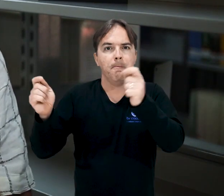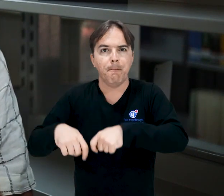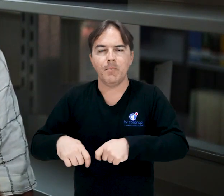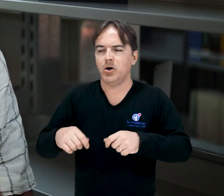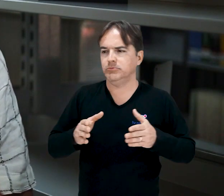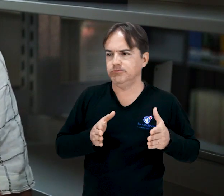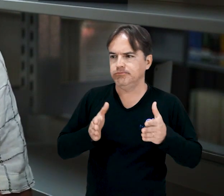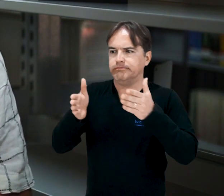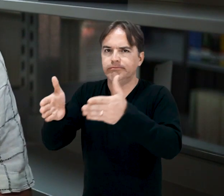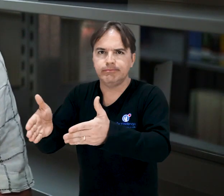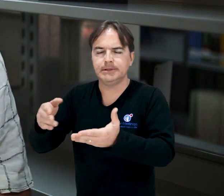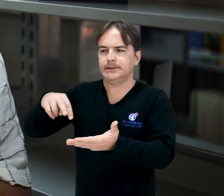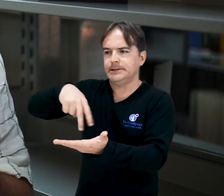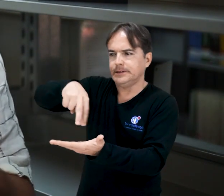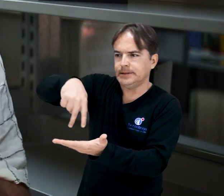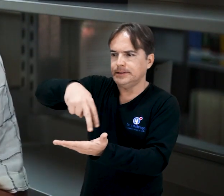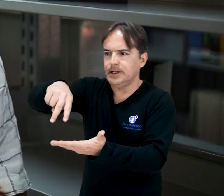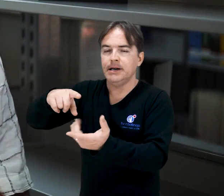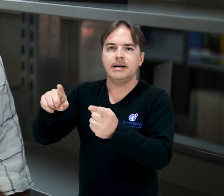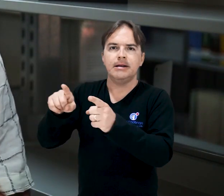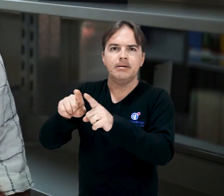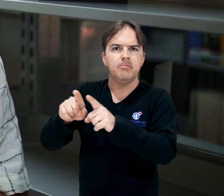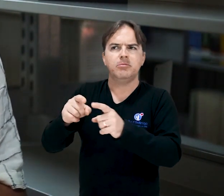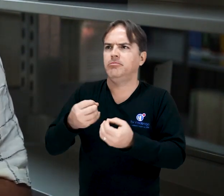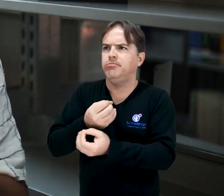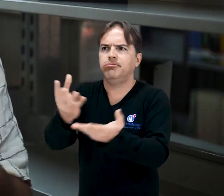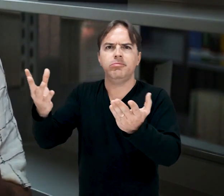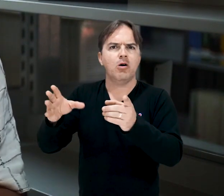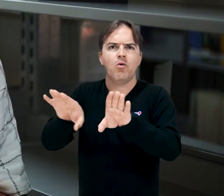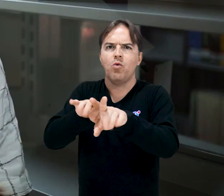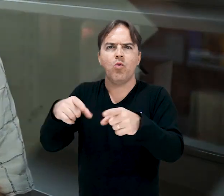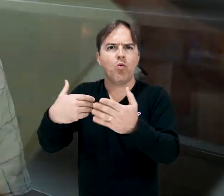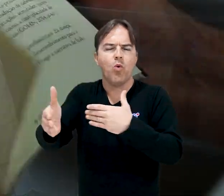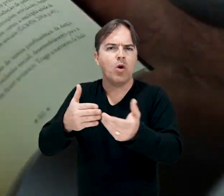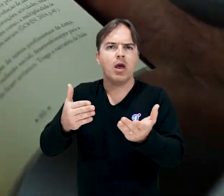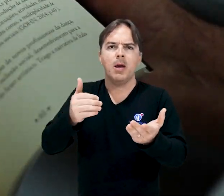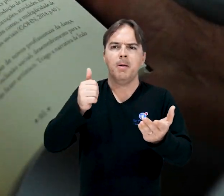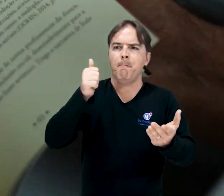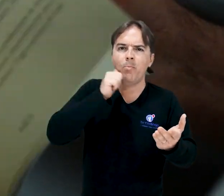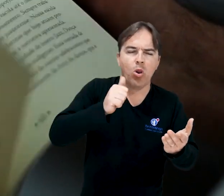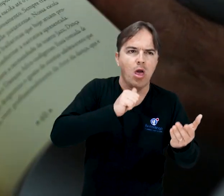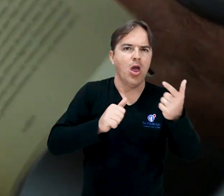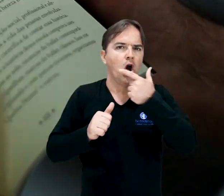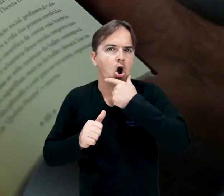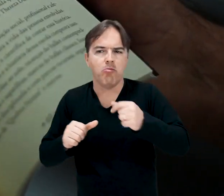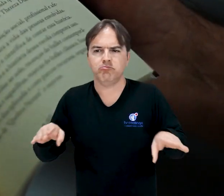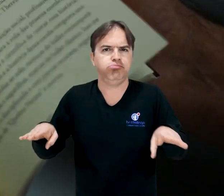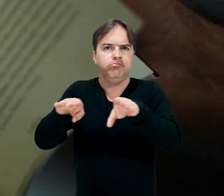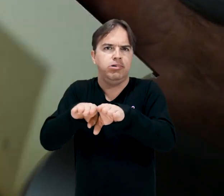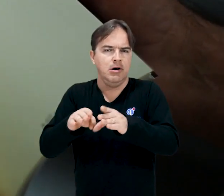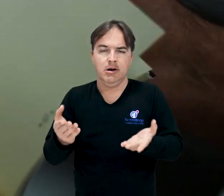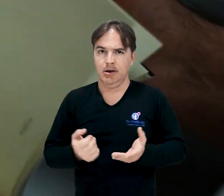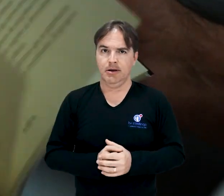continuar, dar continuidade e promover a dança, esse corpo masculino, nesse universo feminino. Popularizamos a